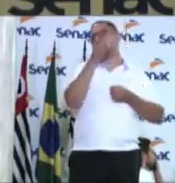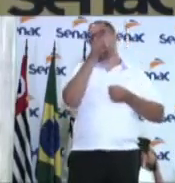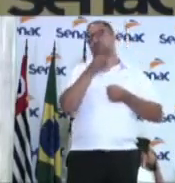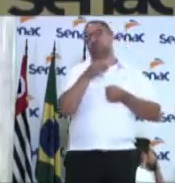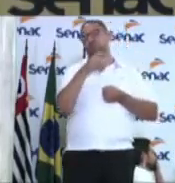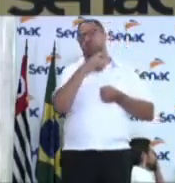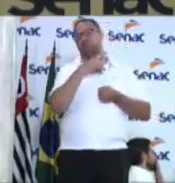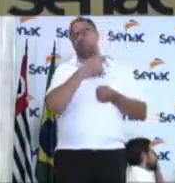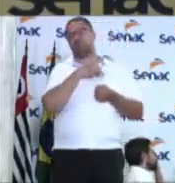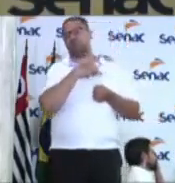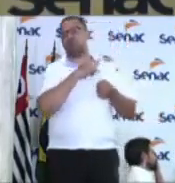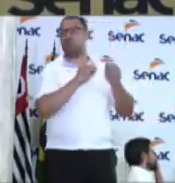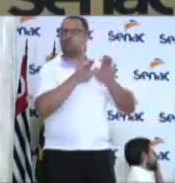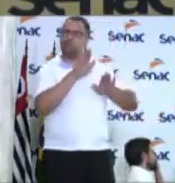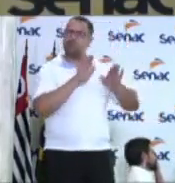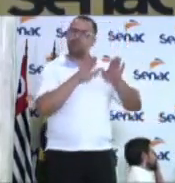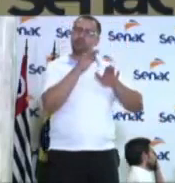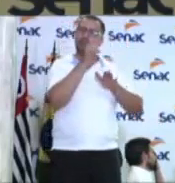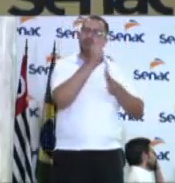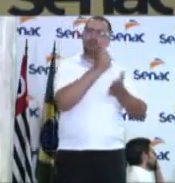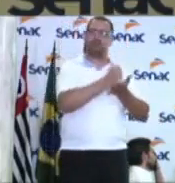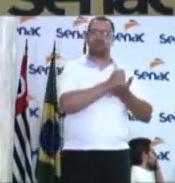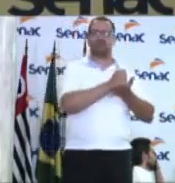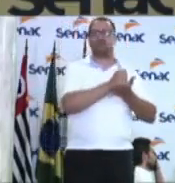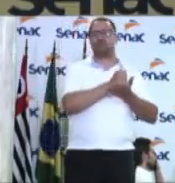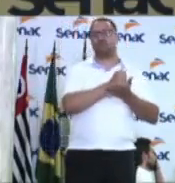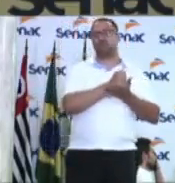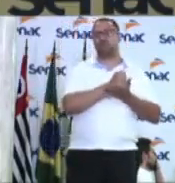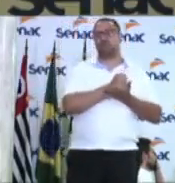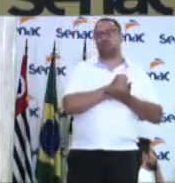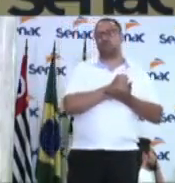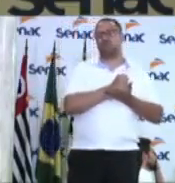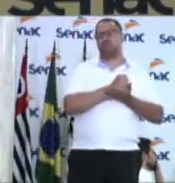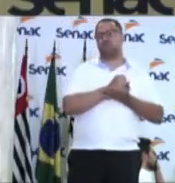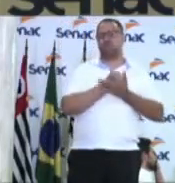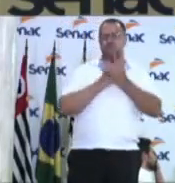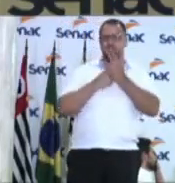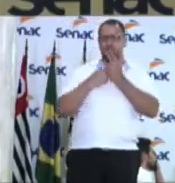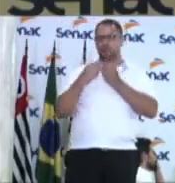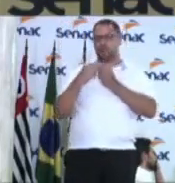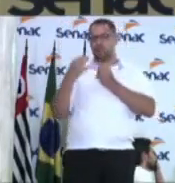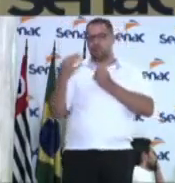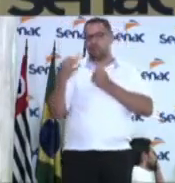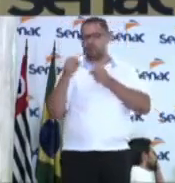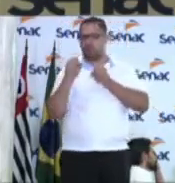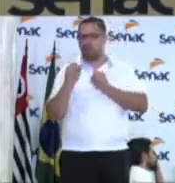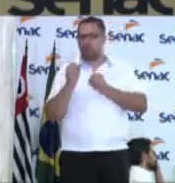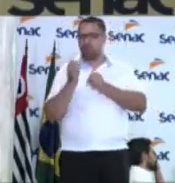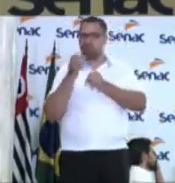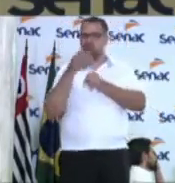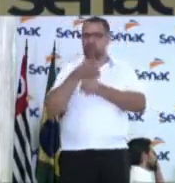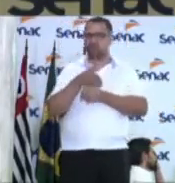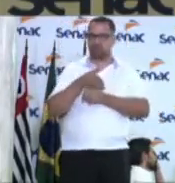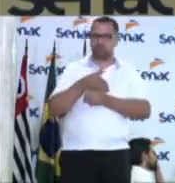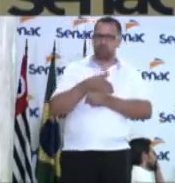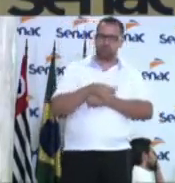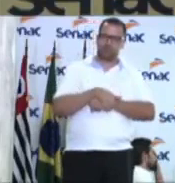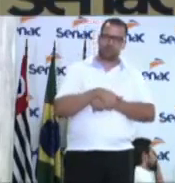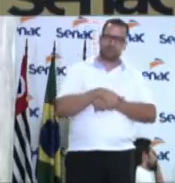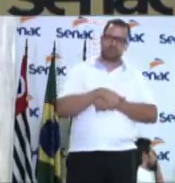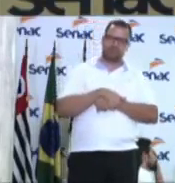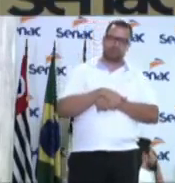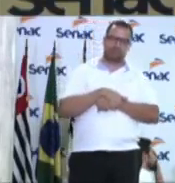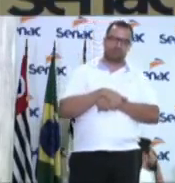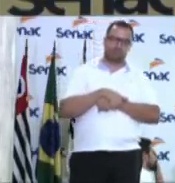corretamente, têm um cuidado com a marca de não ir mais longe do que eles acreditam que ela pode ir. Então, é um